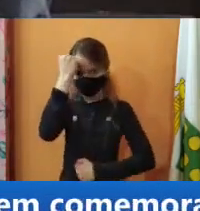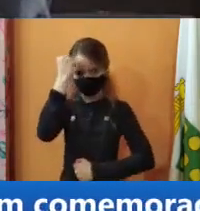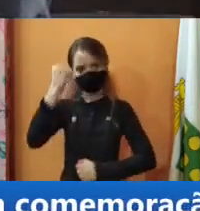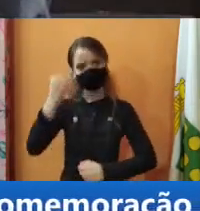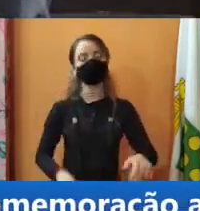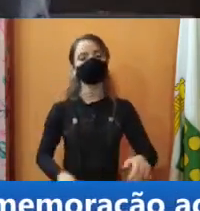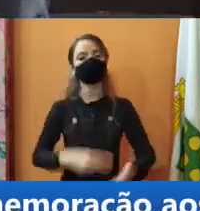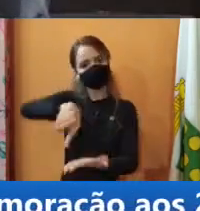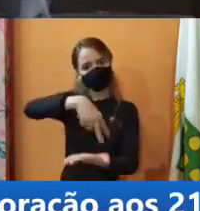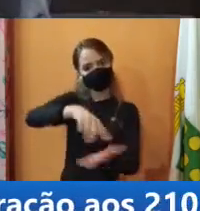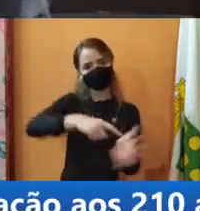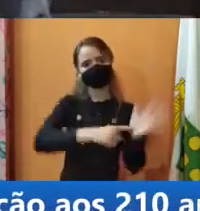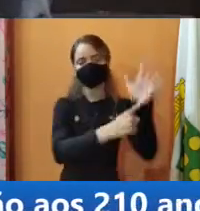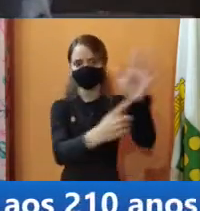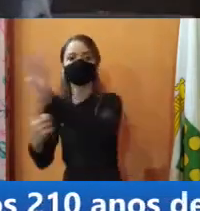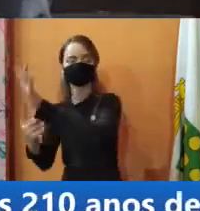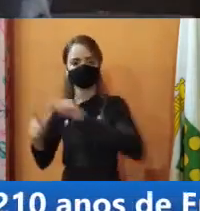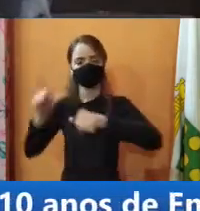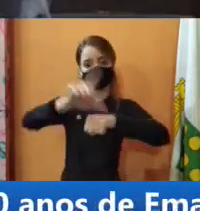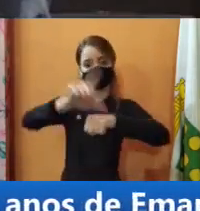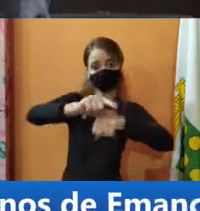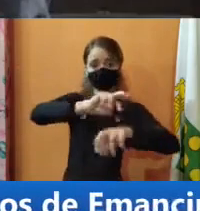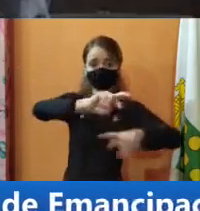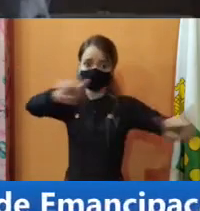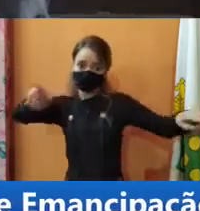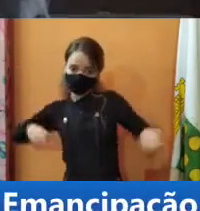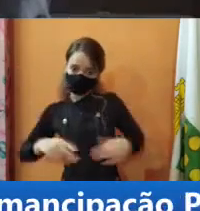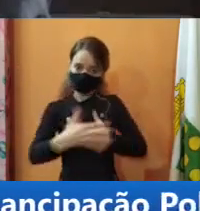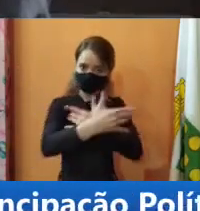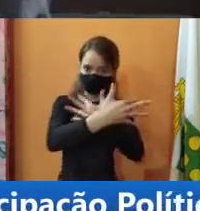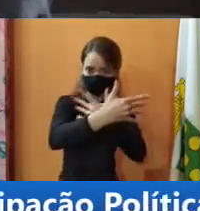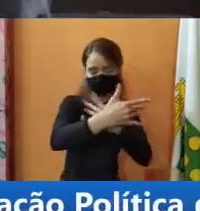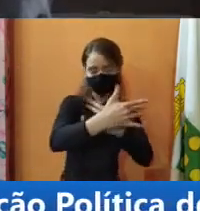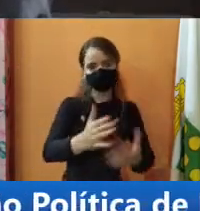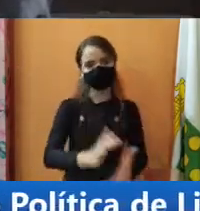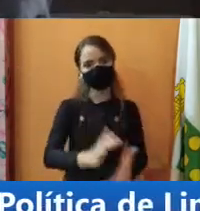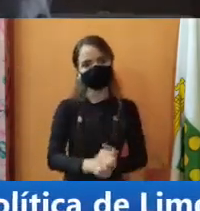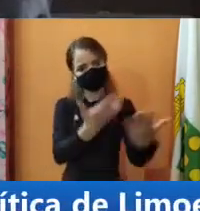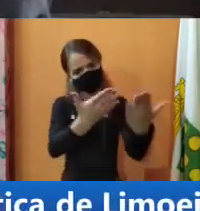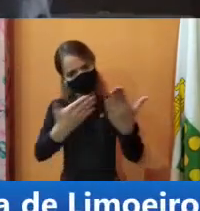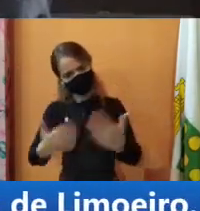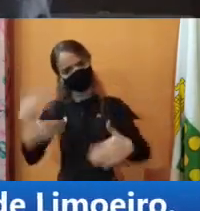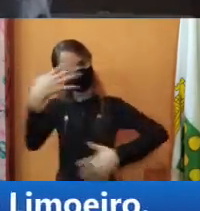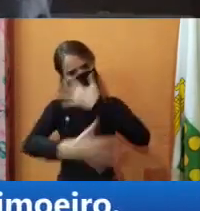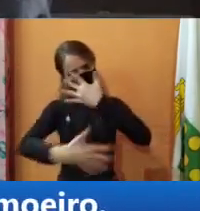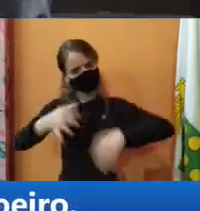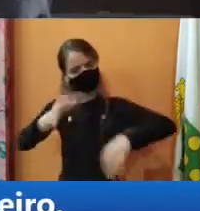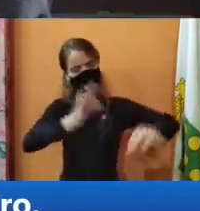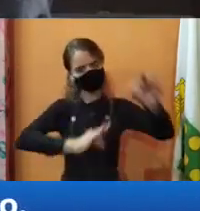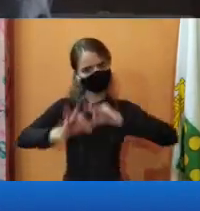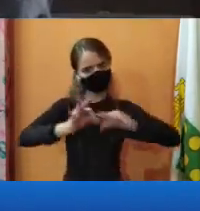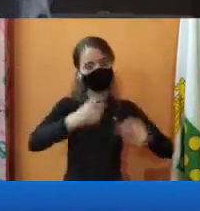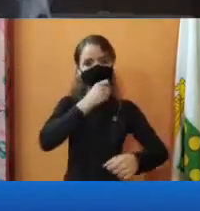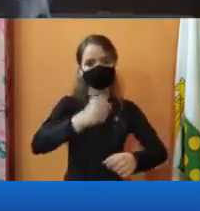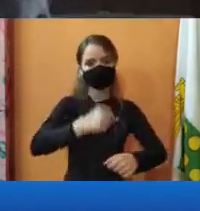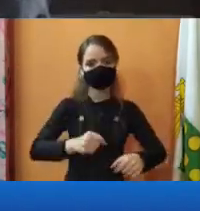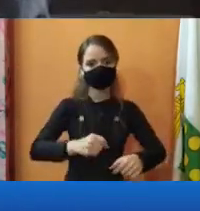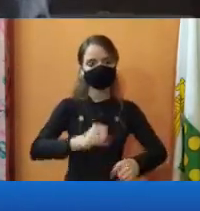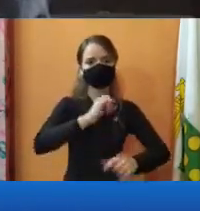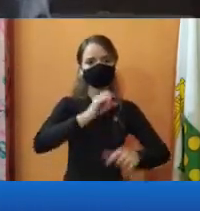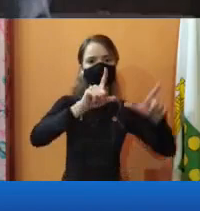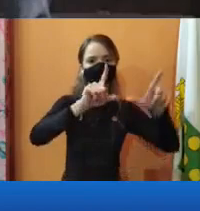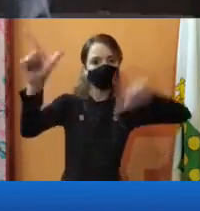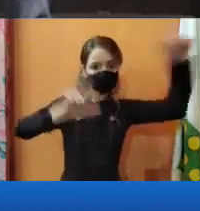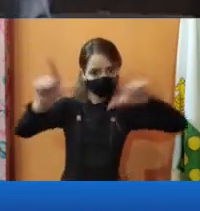e levando o nome da nossa cidade, viu? Moreno. Inclusive, eu não vou falar, mas a gente já foi convidado para participar de um programa numa TV aqui do